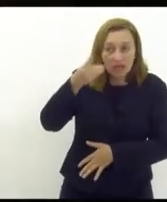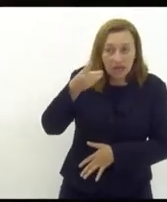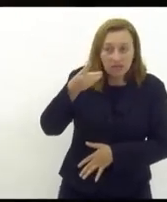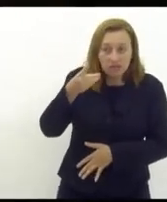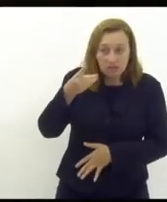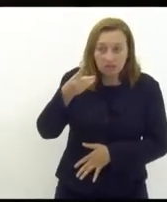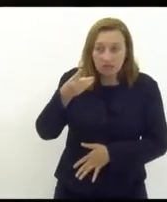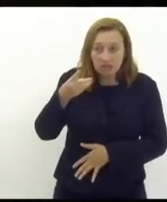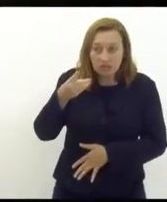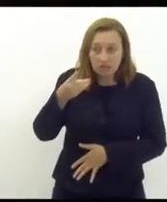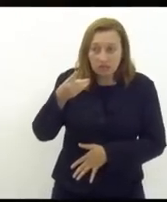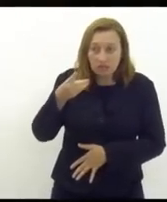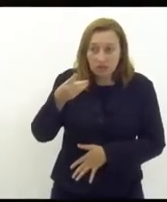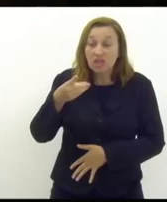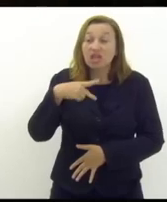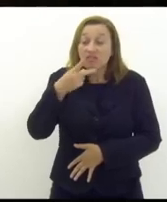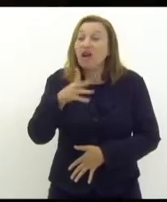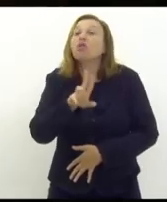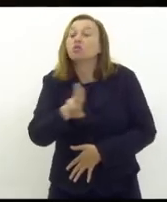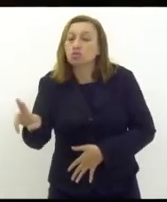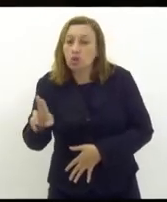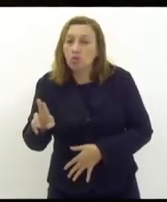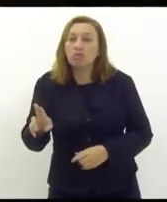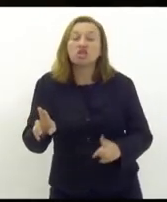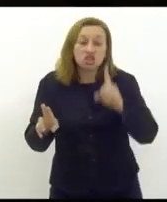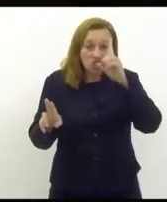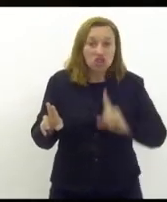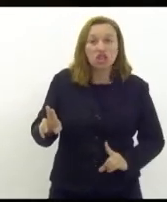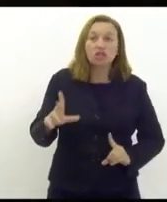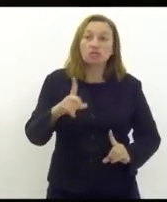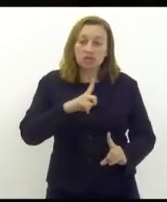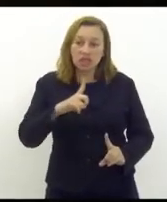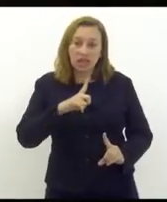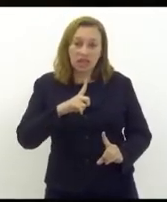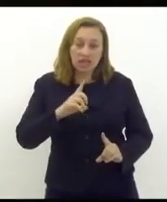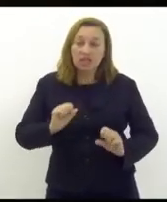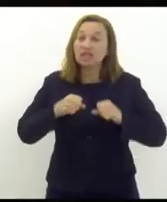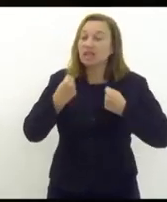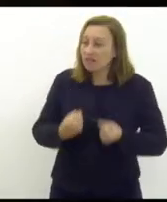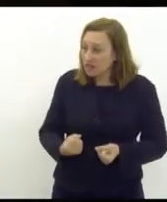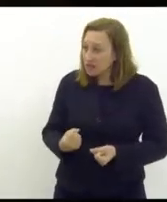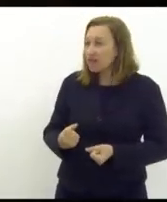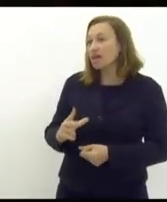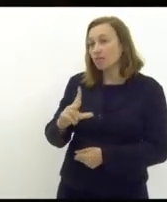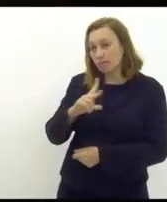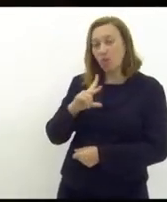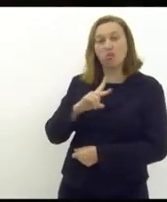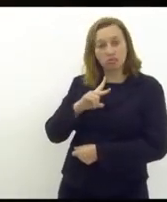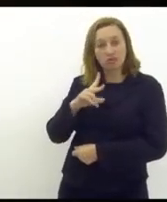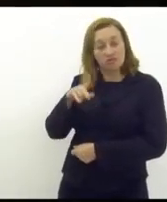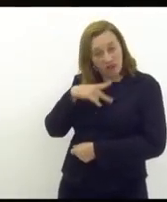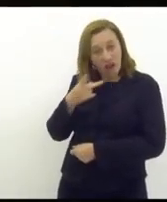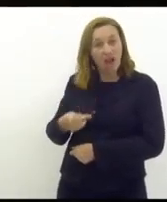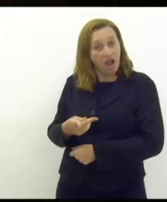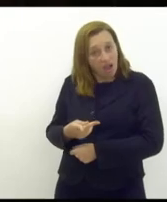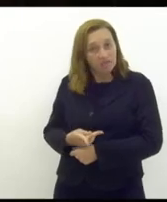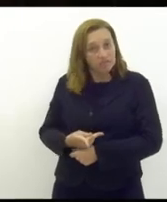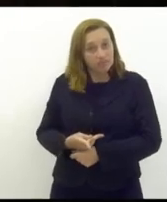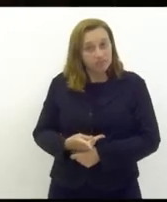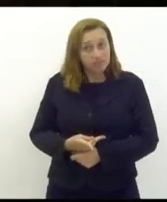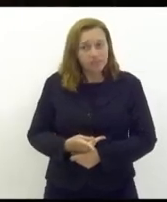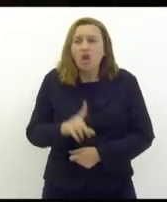na fala do colega tem o direito regimental de se defender de ter a parte de se manifestar